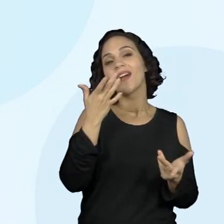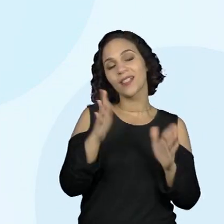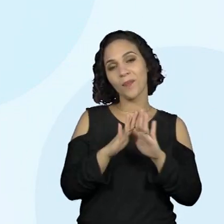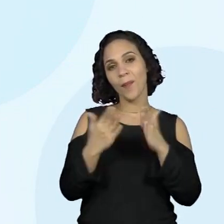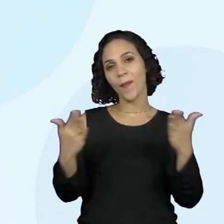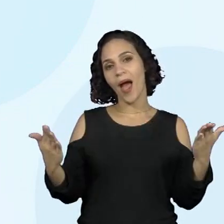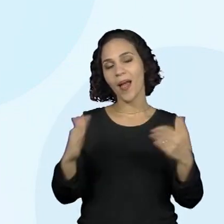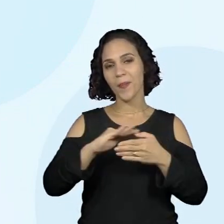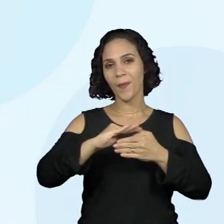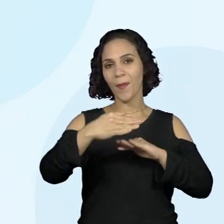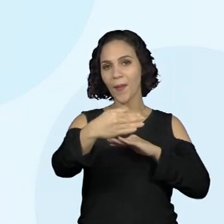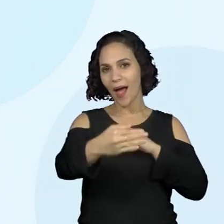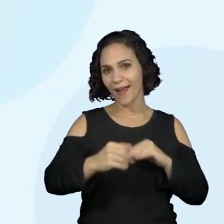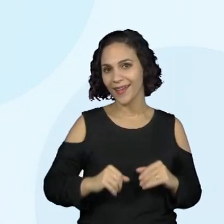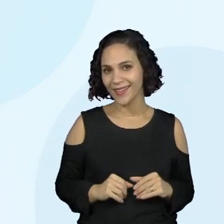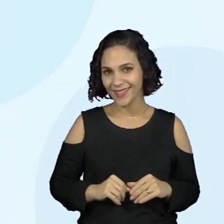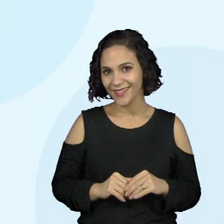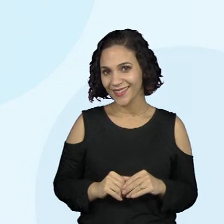daqui.